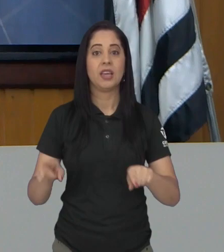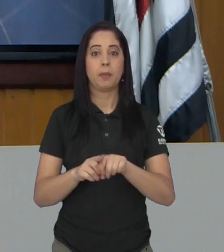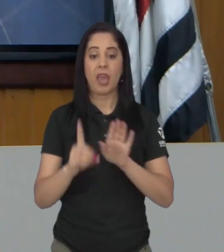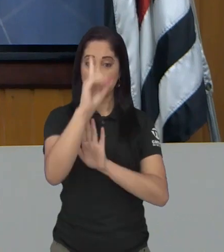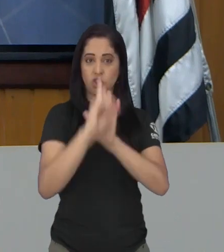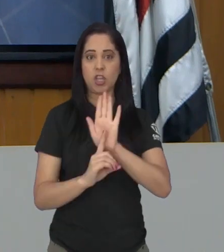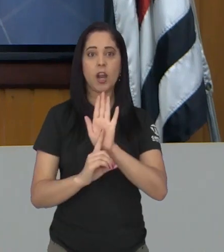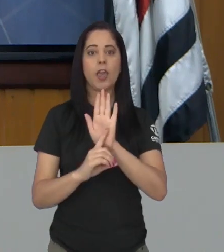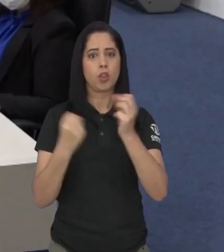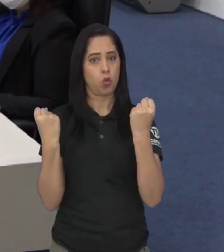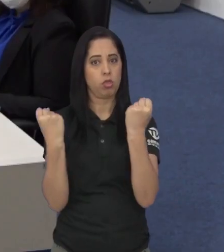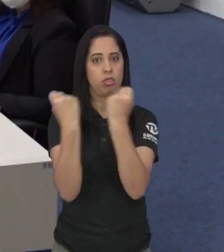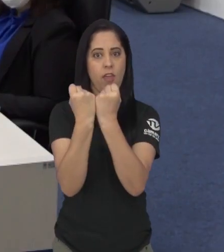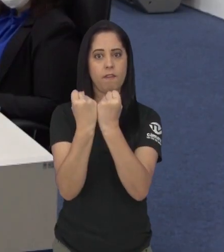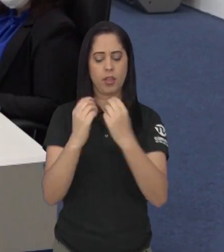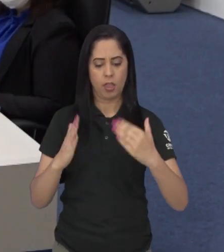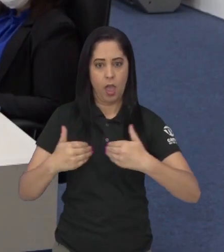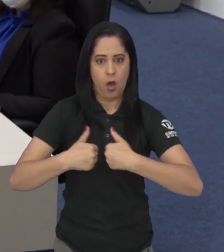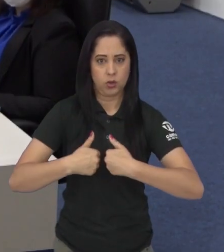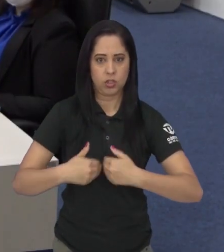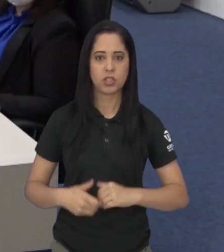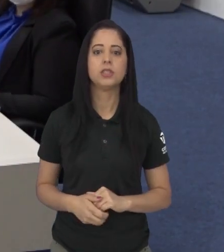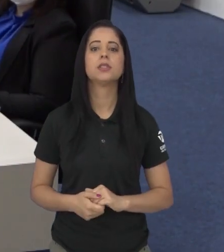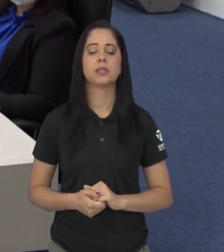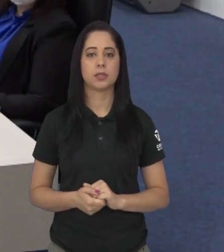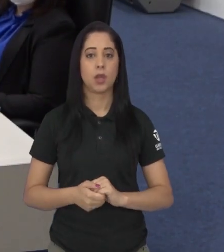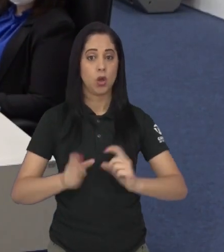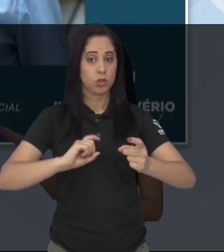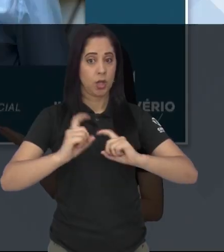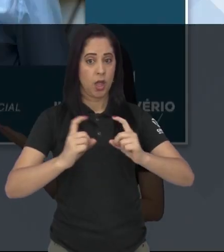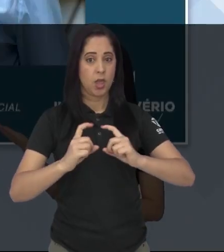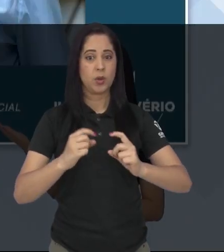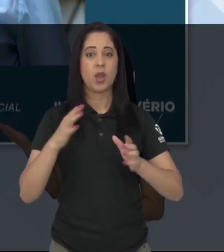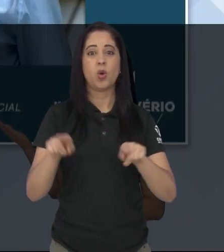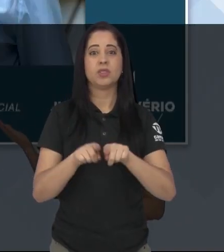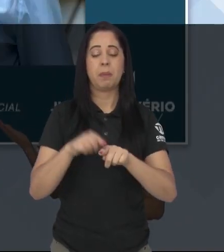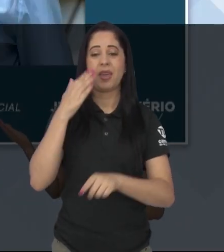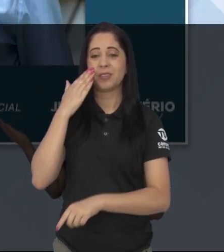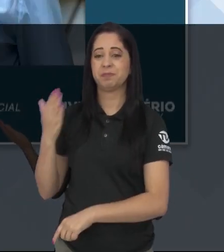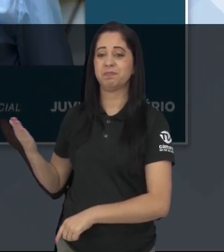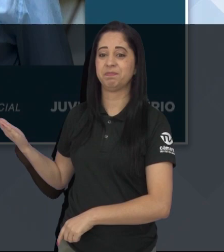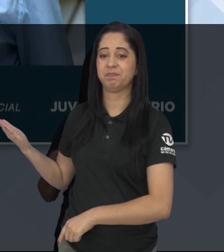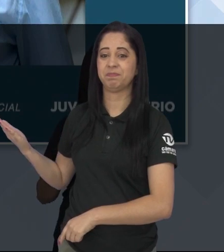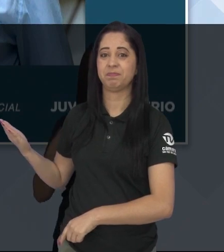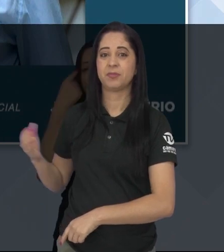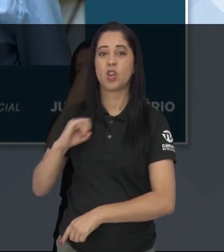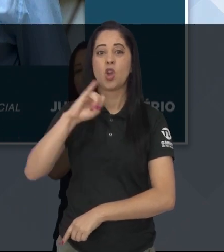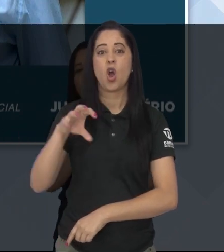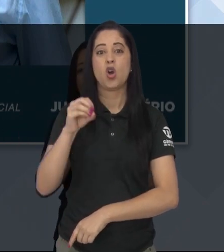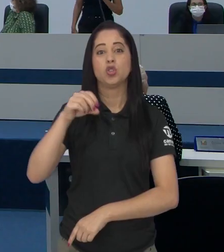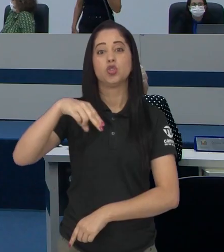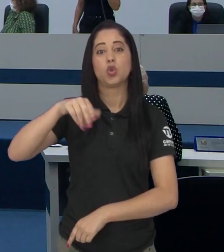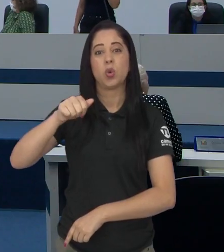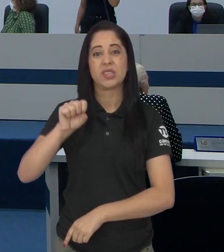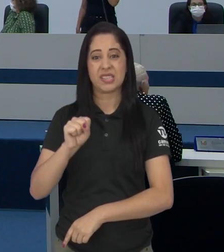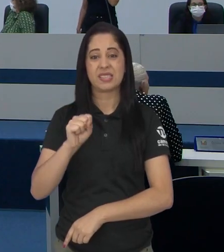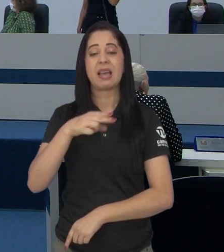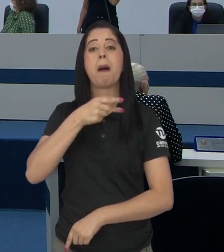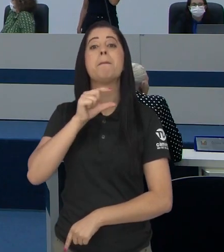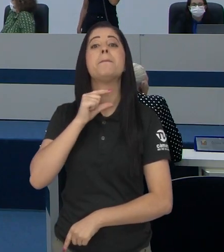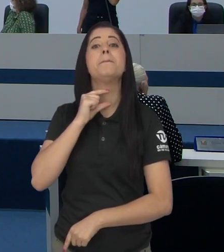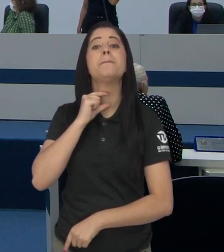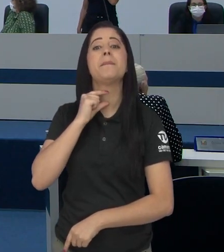direitos dos autistas. Ainda durante a sessão, os vereadores lamentaram a morte do Monsenhor Jonas Abib, fundador